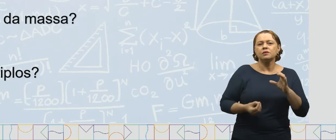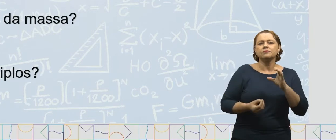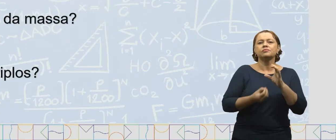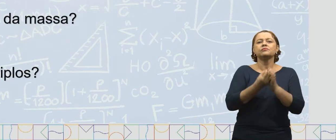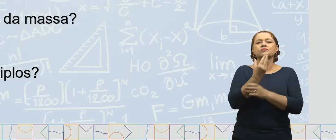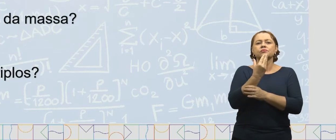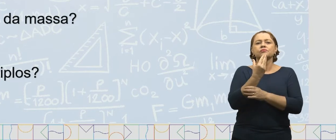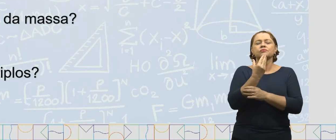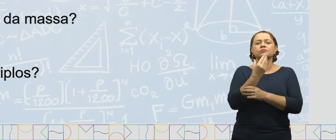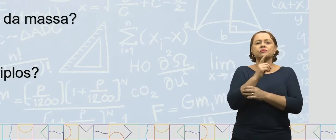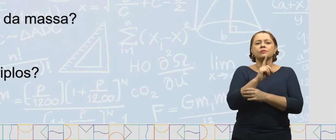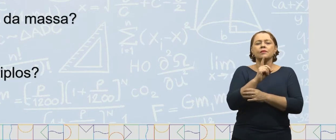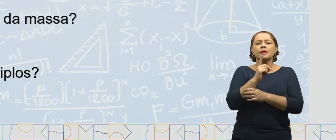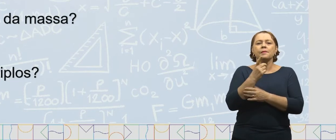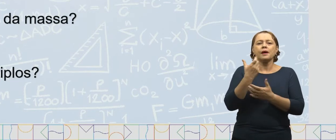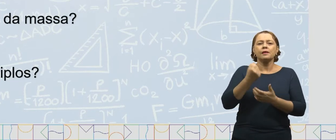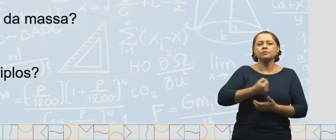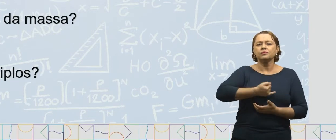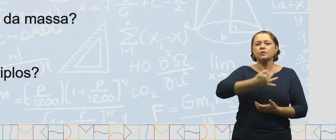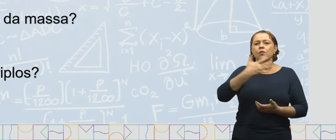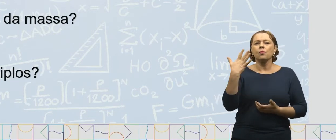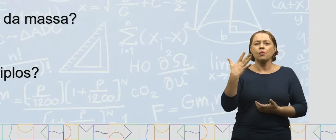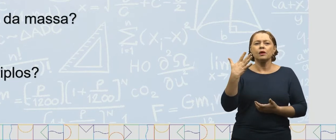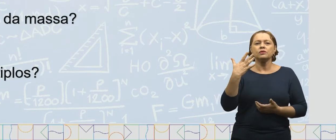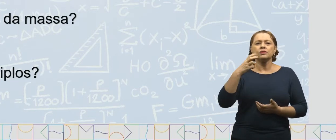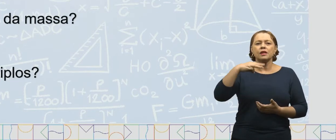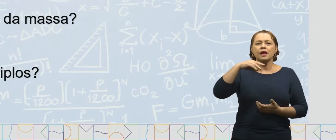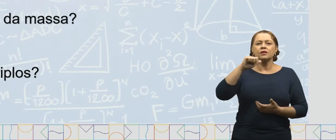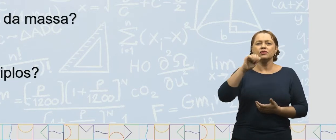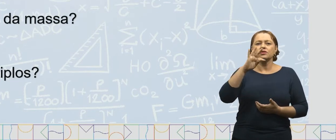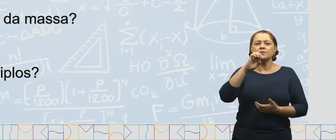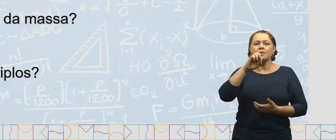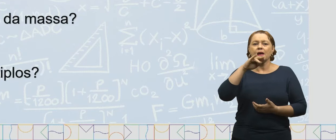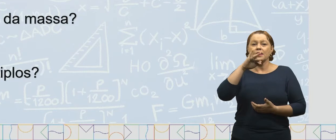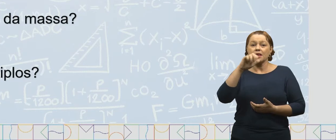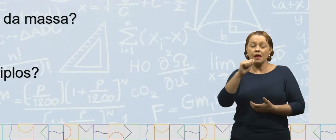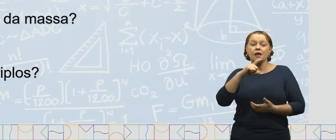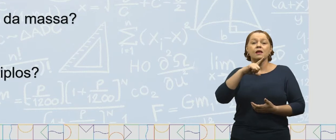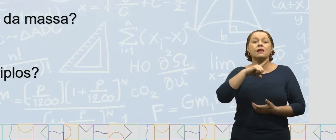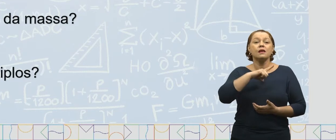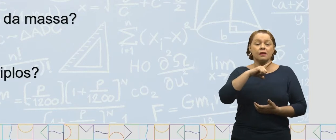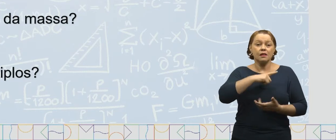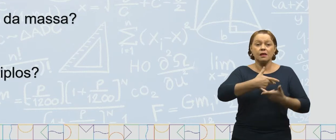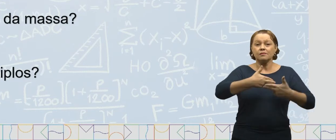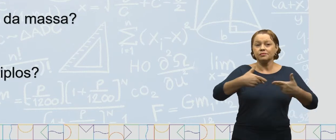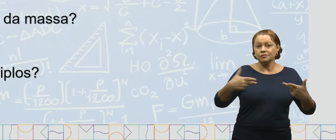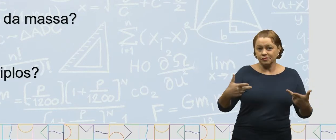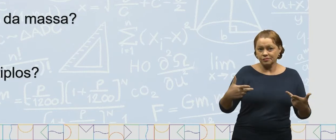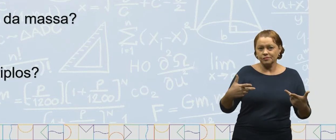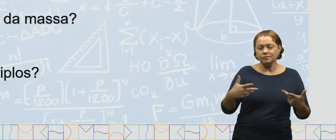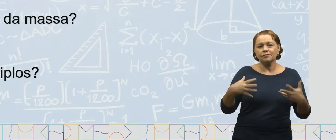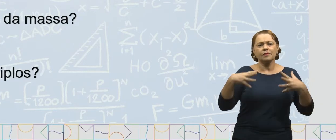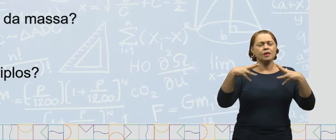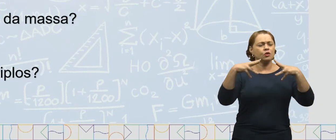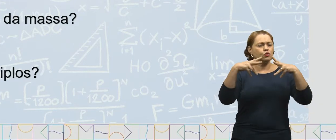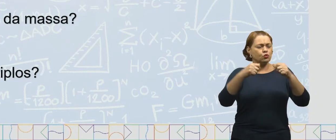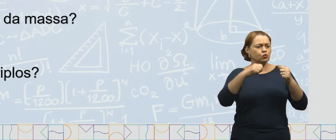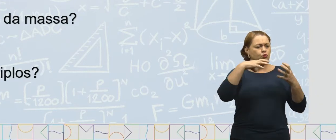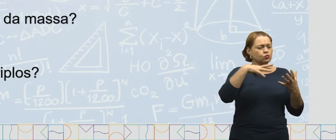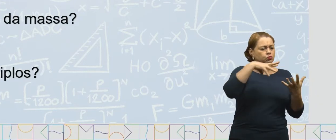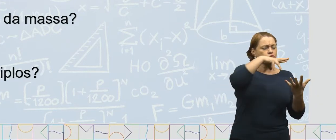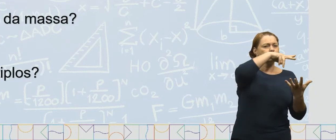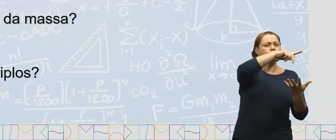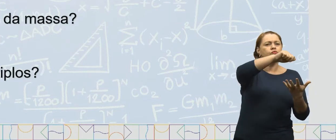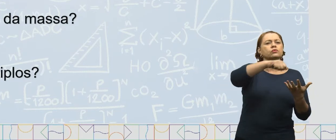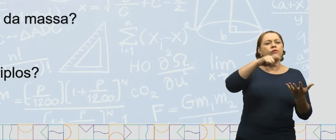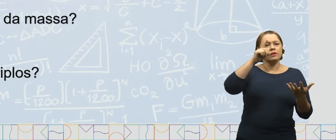criada para estimar a quantidade de matéria que existe em algo. Todo no nosso universo